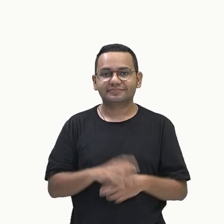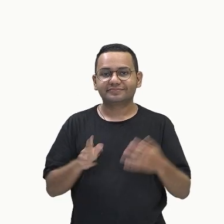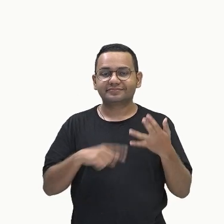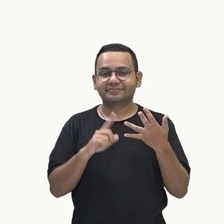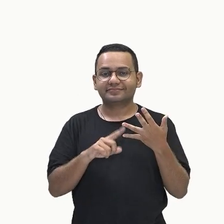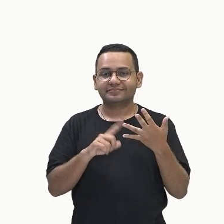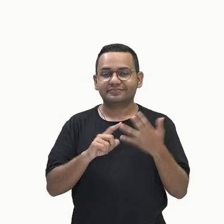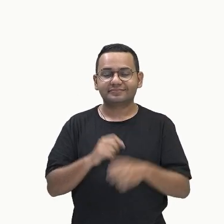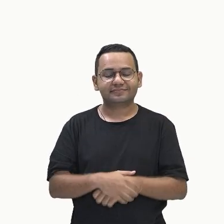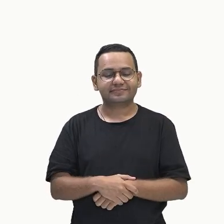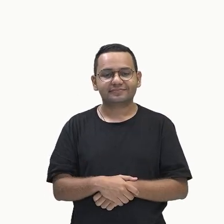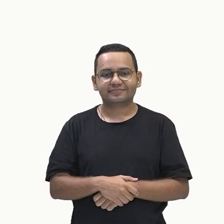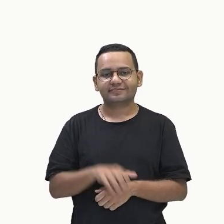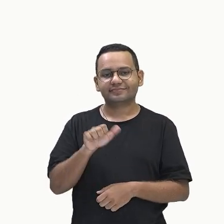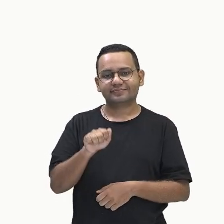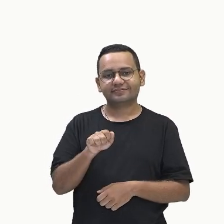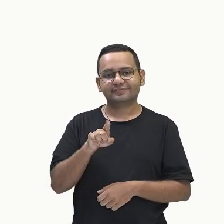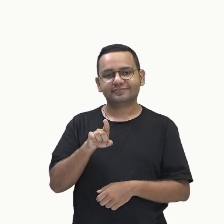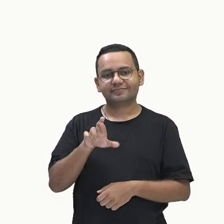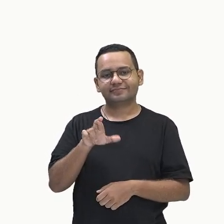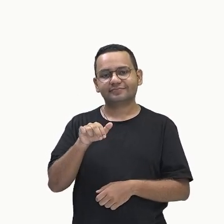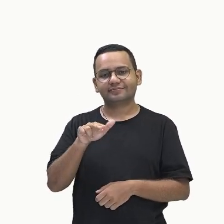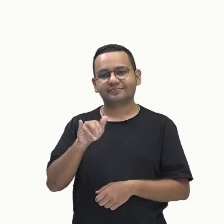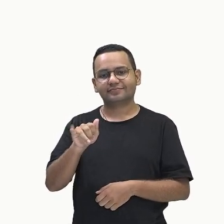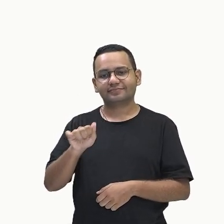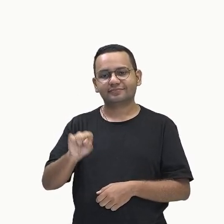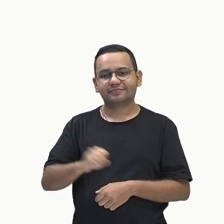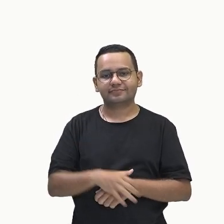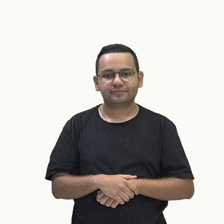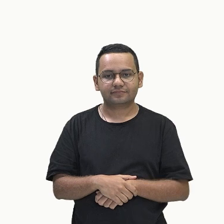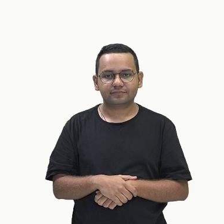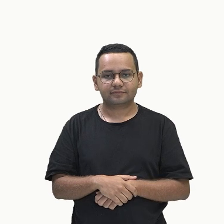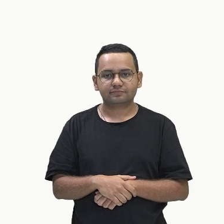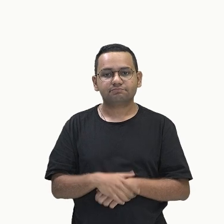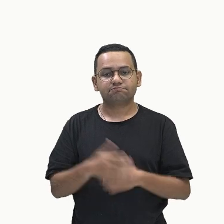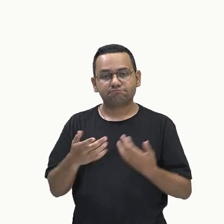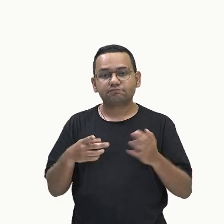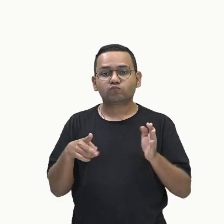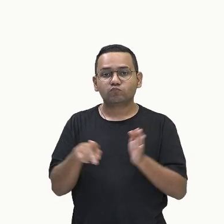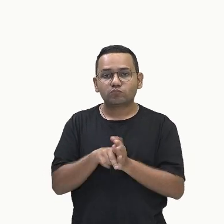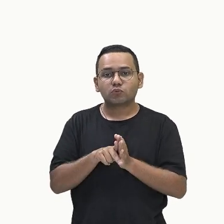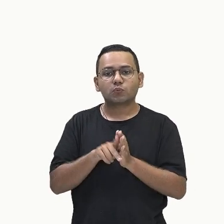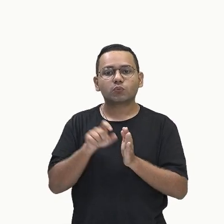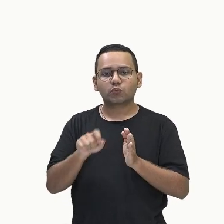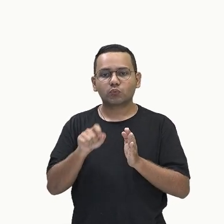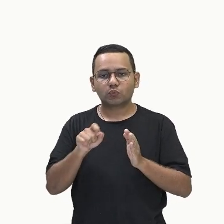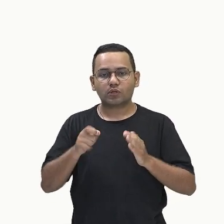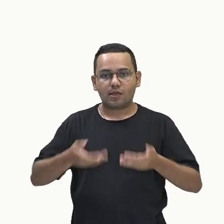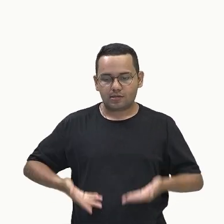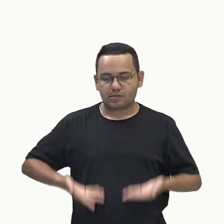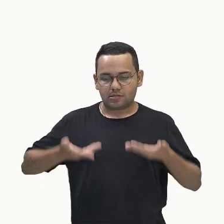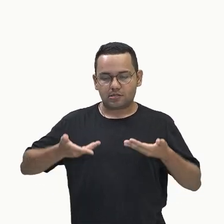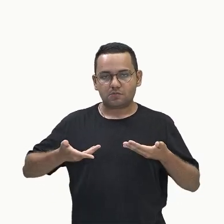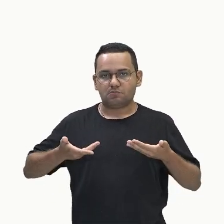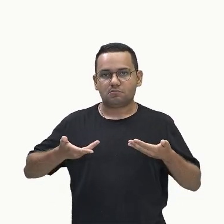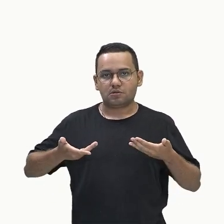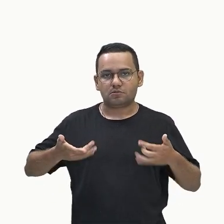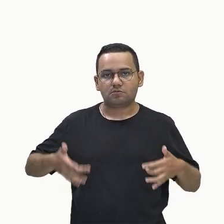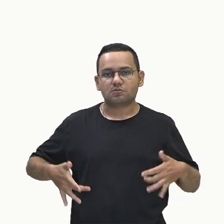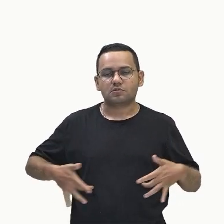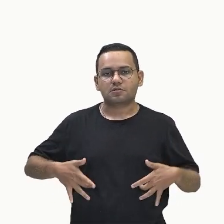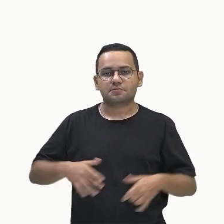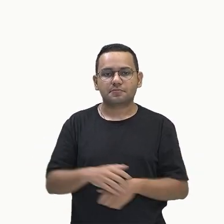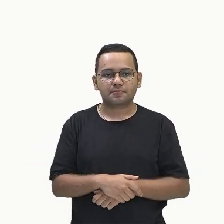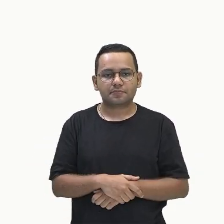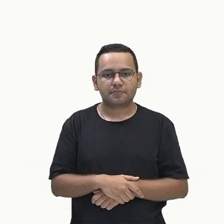vocês estão vendo agora as glândulas adrenais. Elas estão localizadas acima dos rins e elas produzem